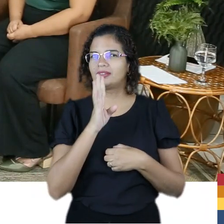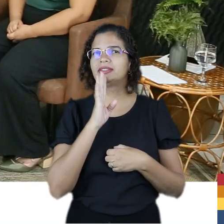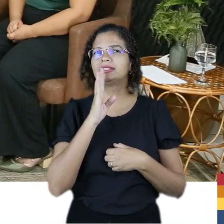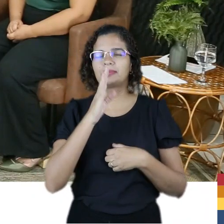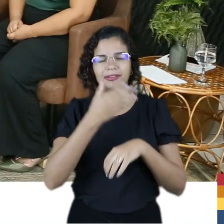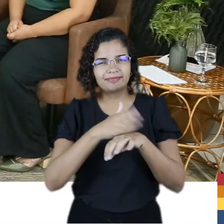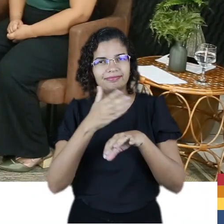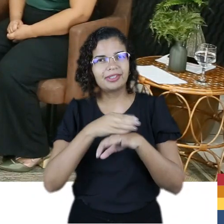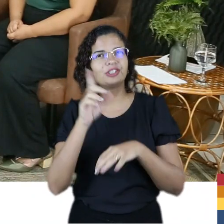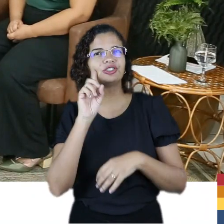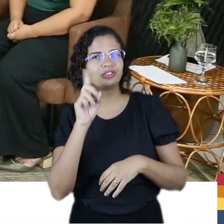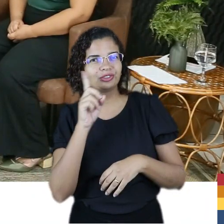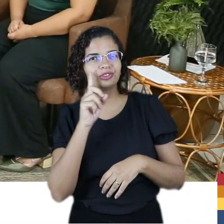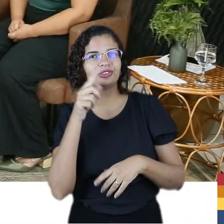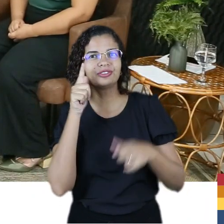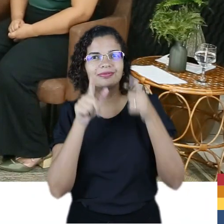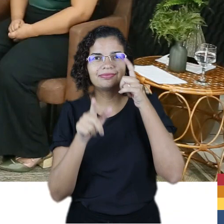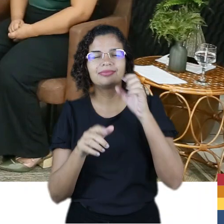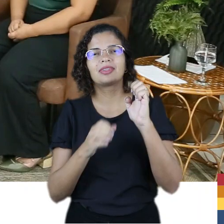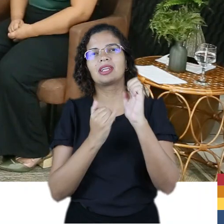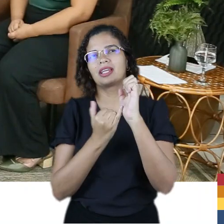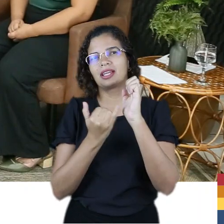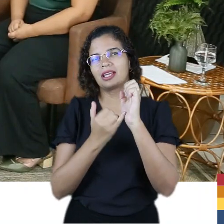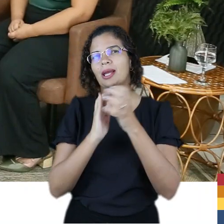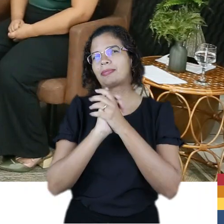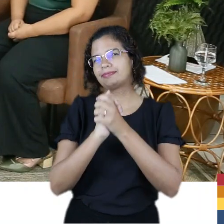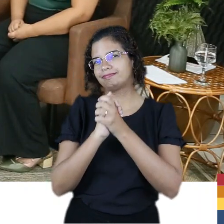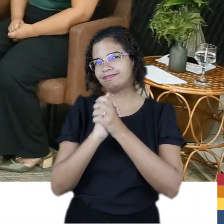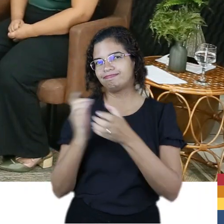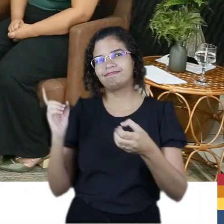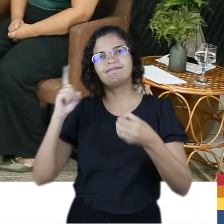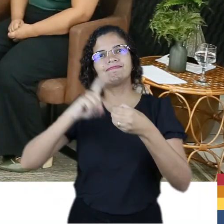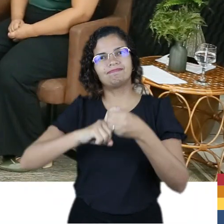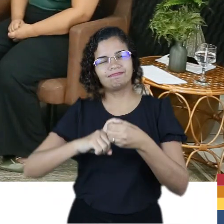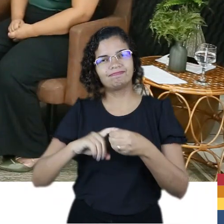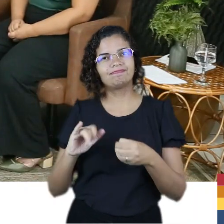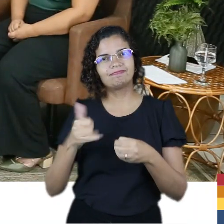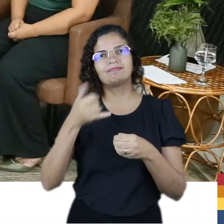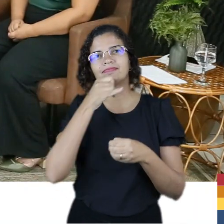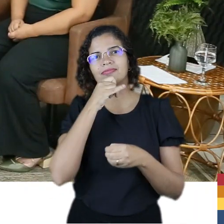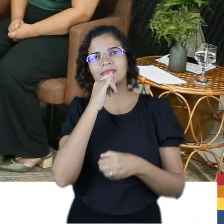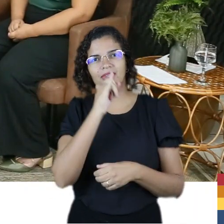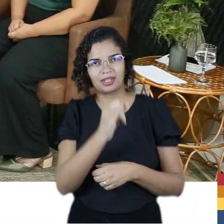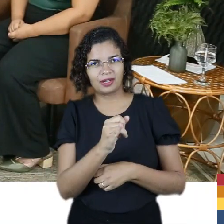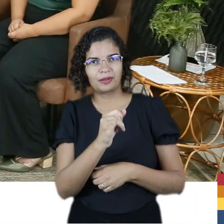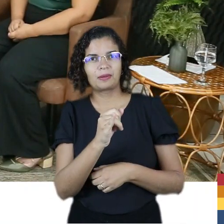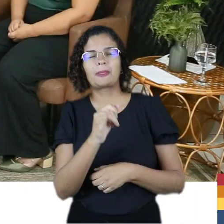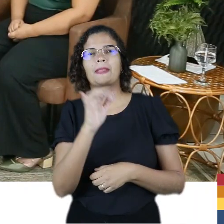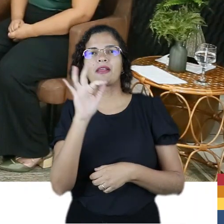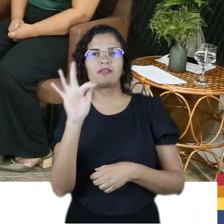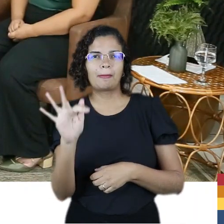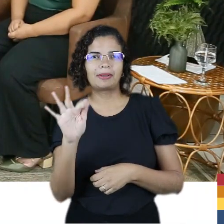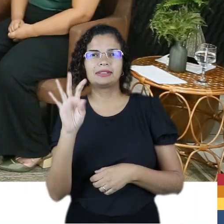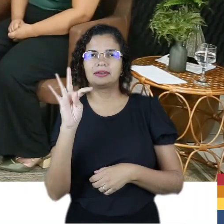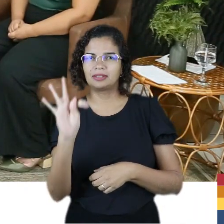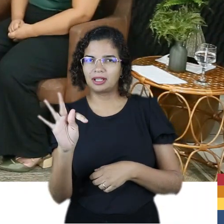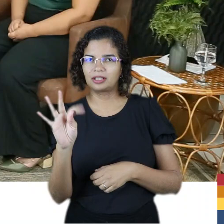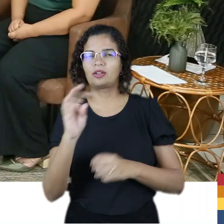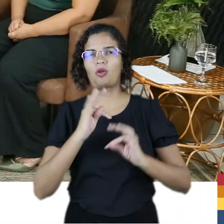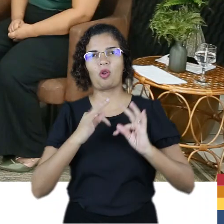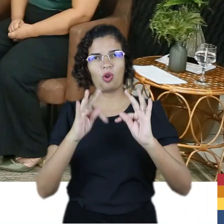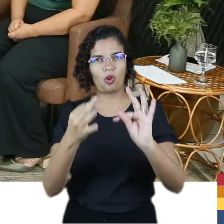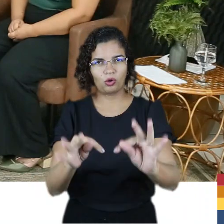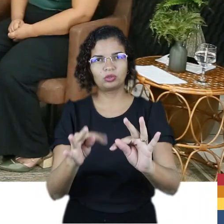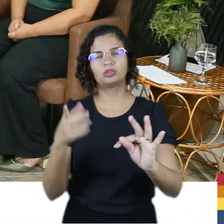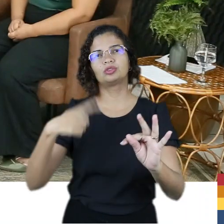nossos grandes parceiros na oferta do itinerário de formação técnica e tecnológica nossos parceiros do IFE e os demais parceiros